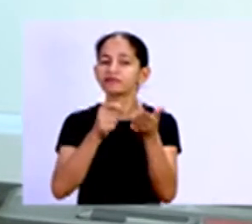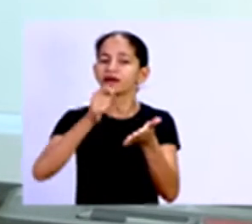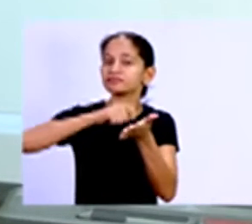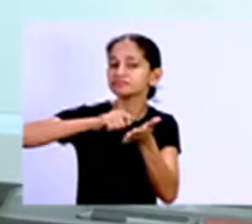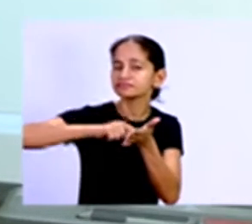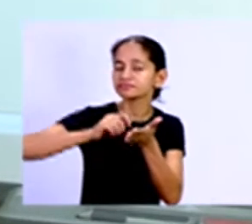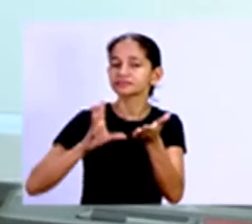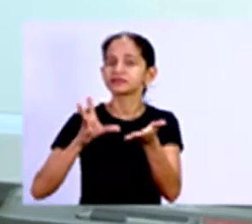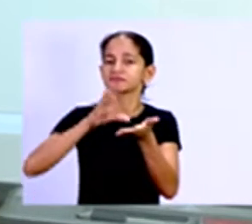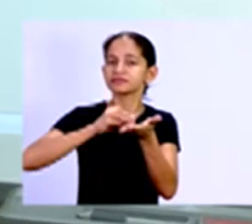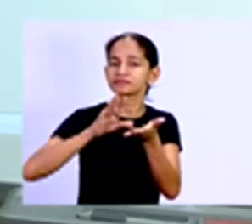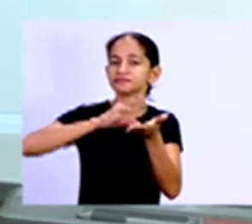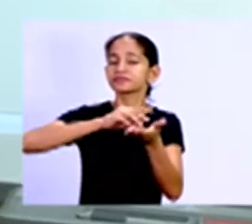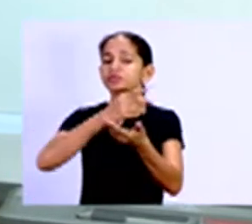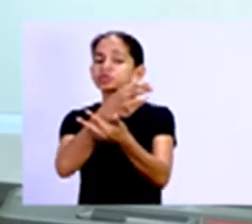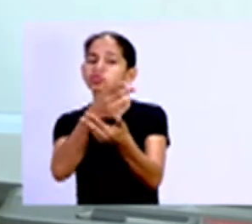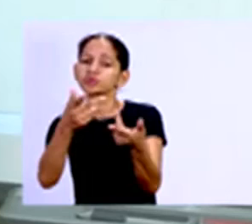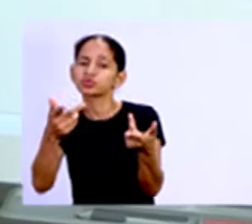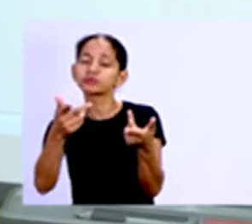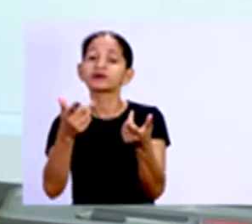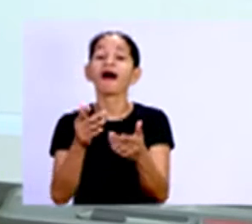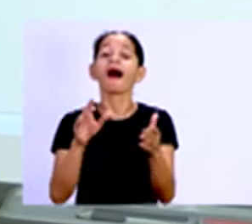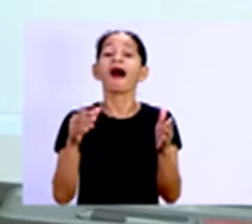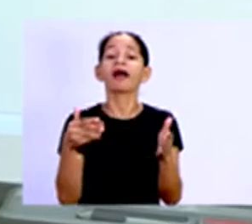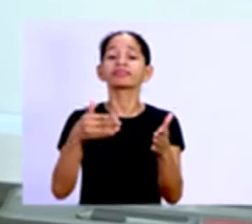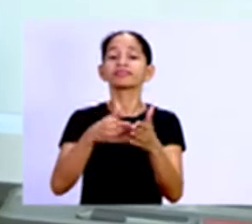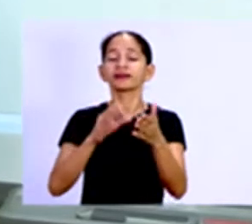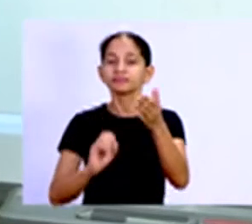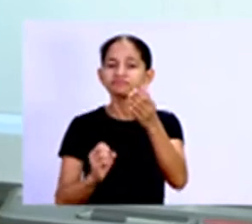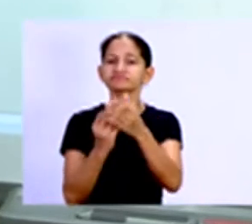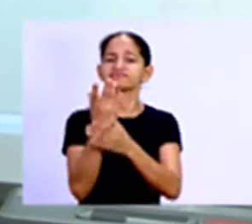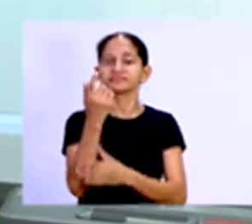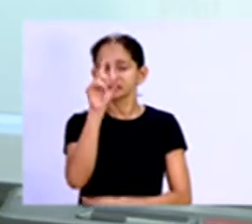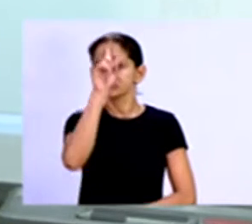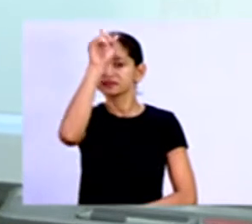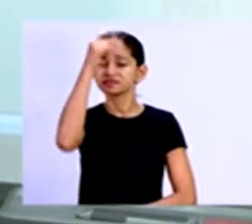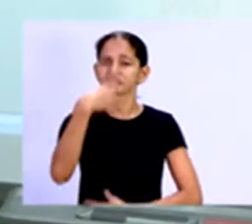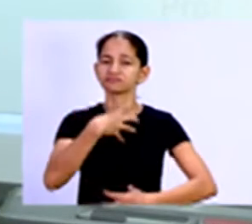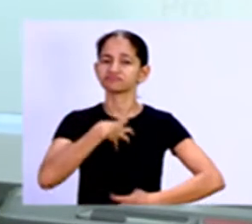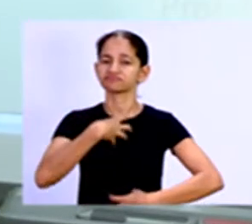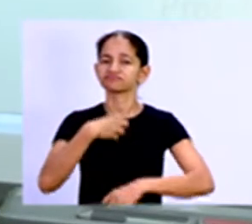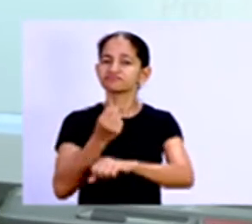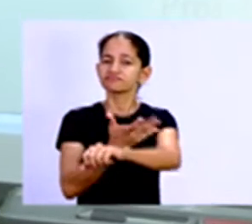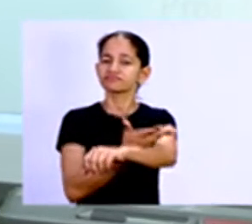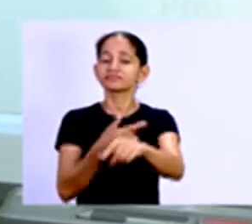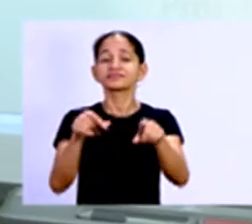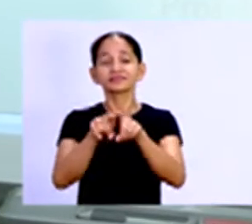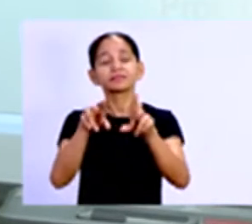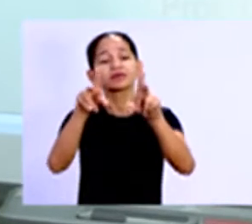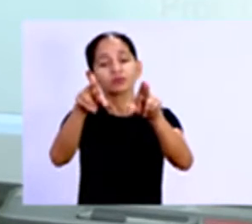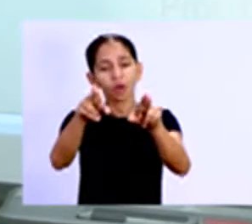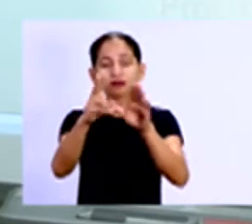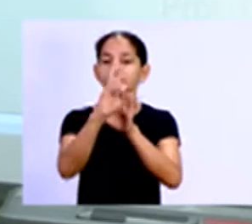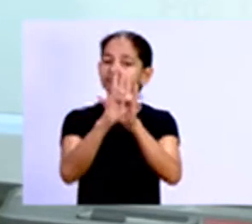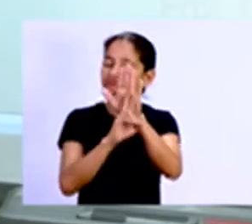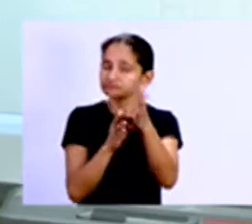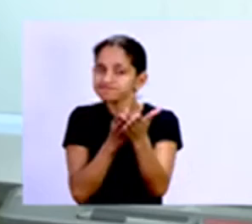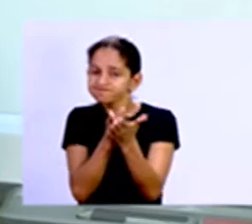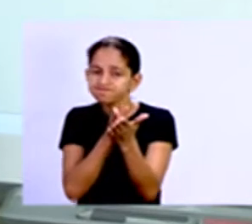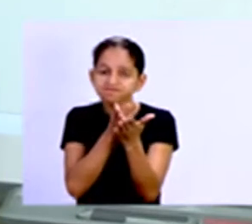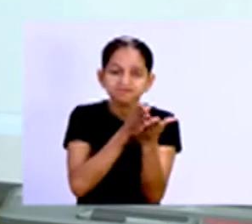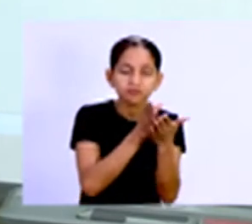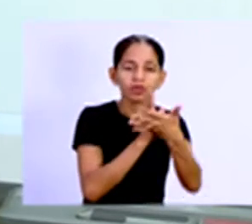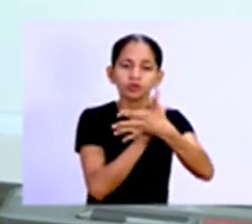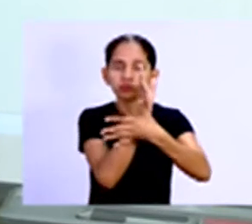até aquele algo que a gente achava que era precisamente de cada um de nós, até os nossos instintos foram sendo padronizados para